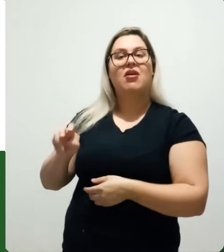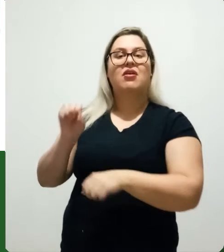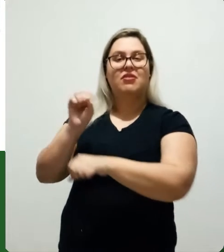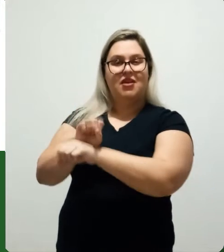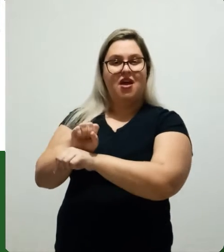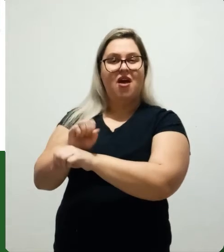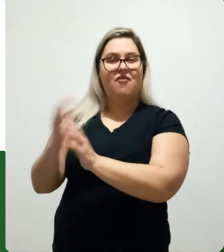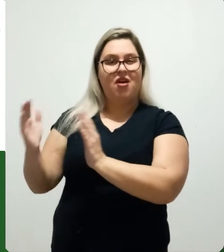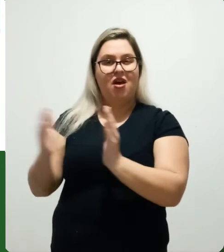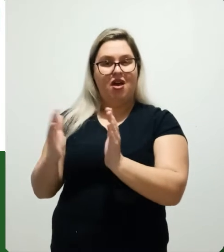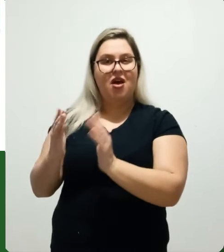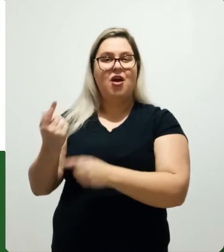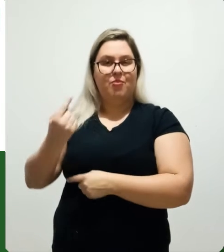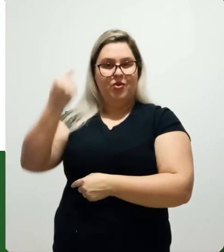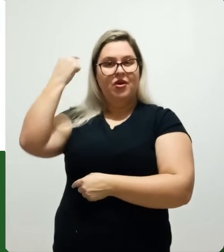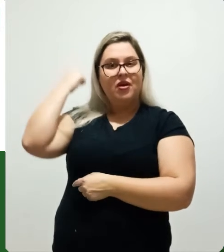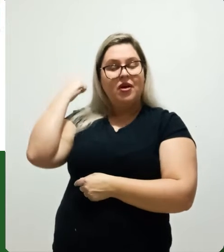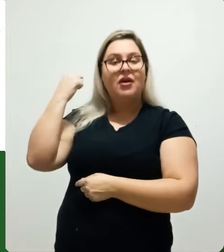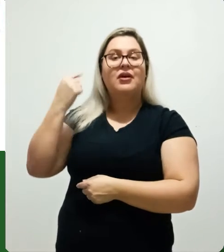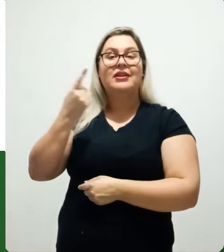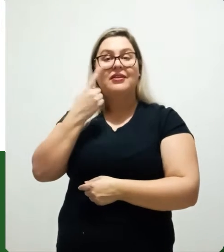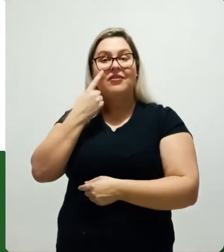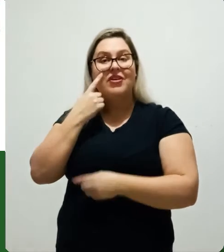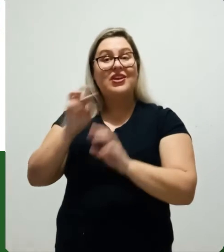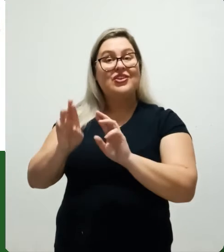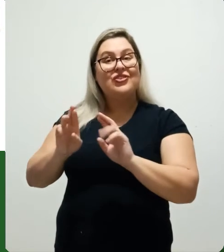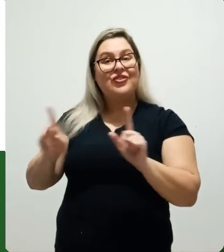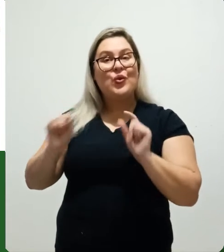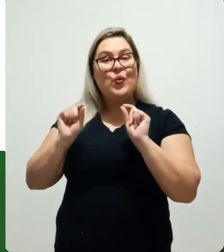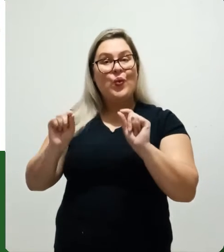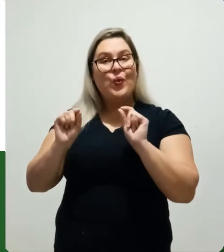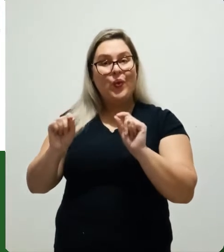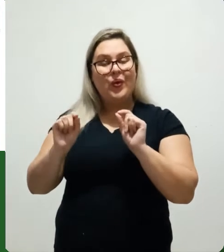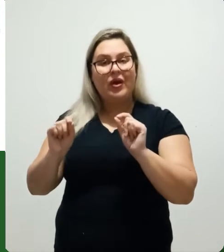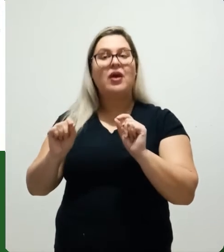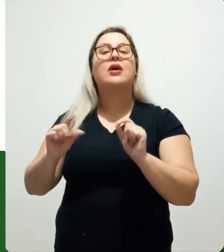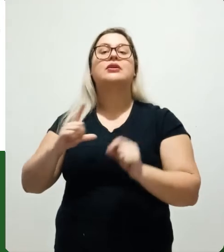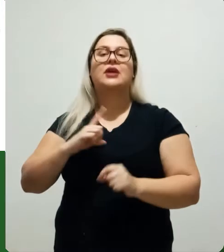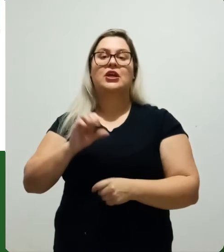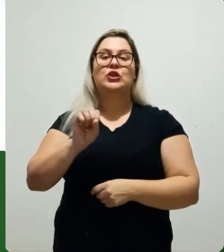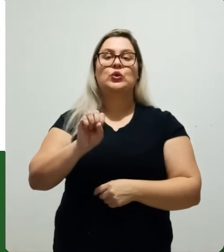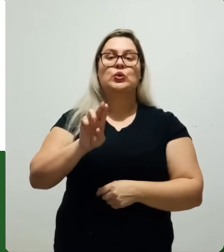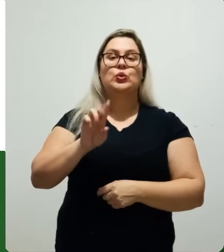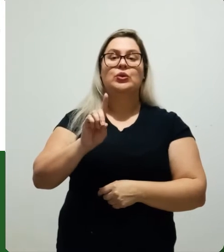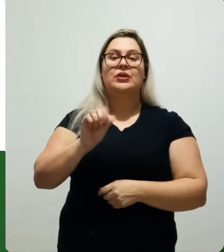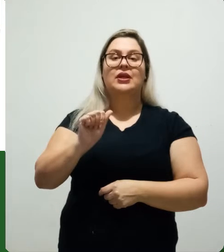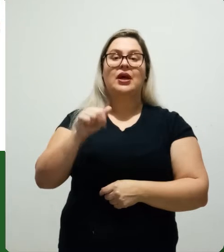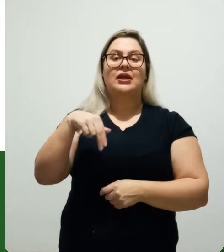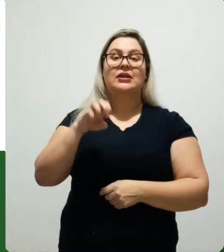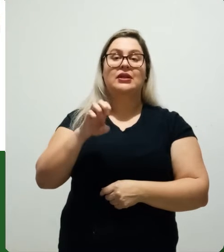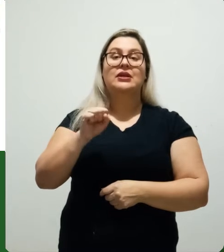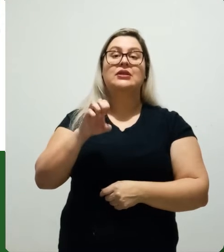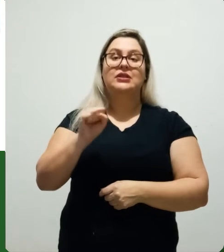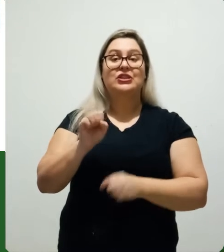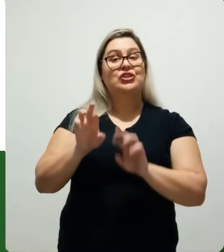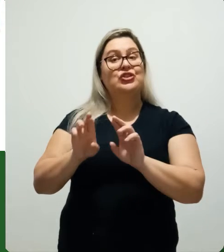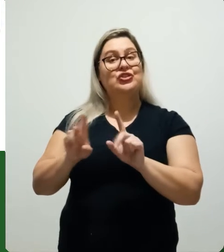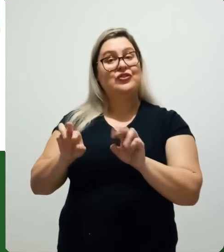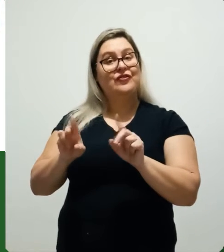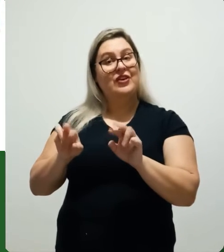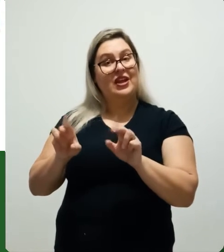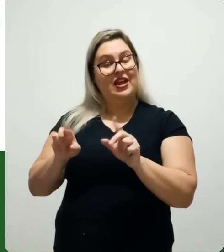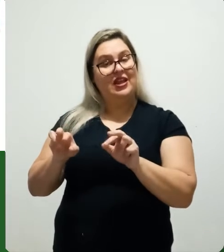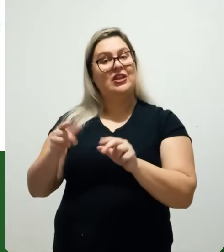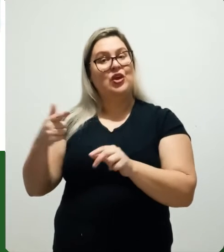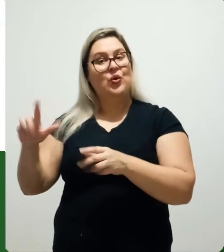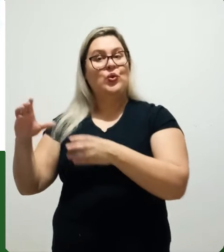de quem via esses escravos da época, eles vão diferenciar os sudaneses dos bantus ou bantus. Os sudaneses chegam em